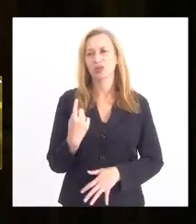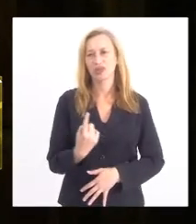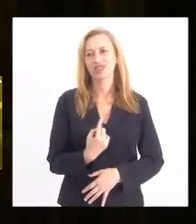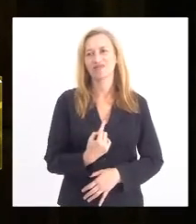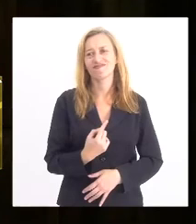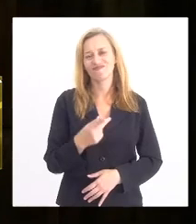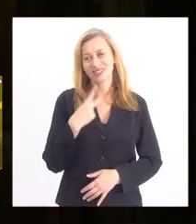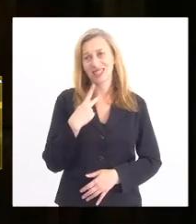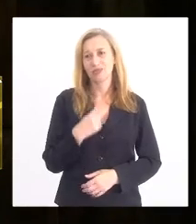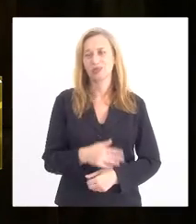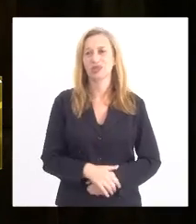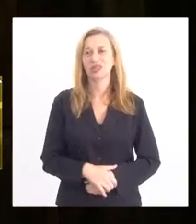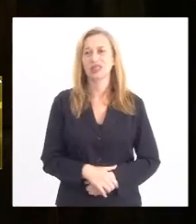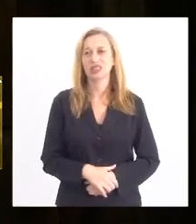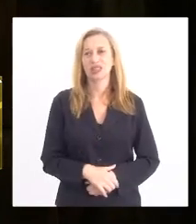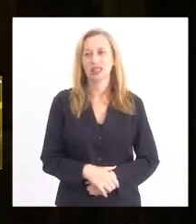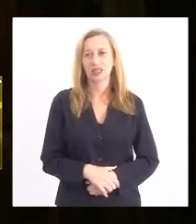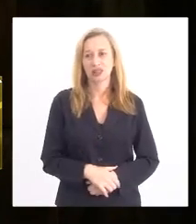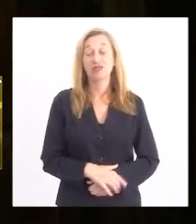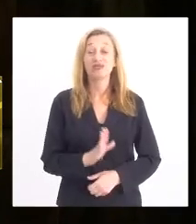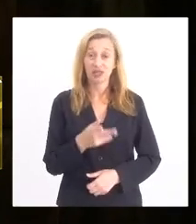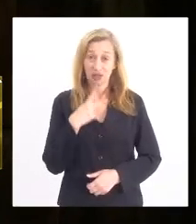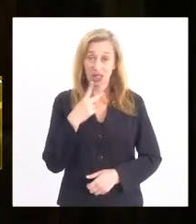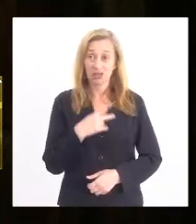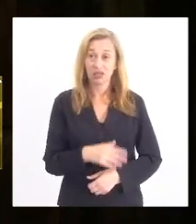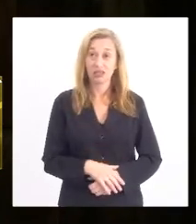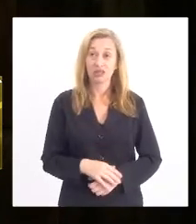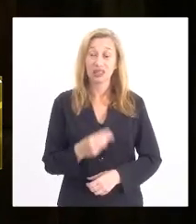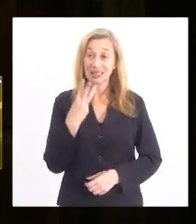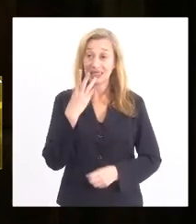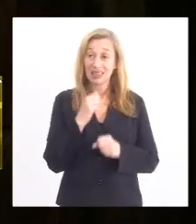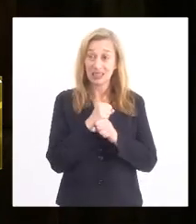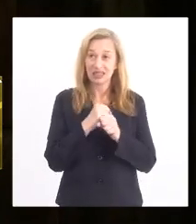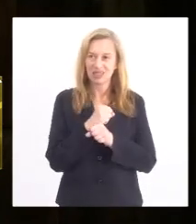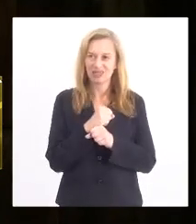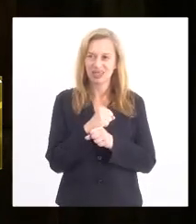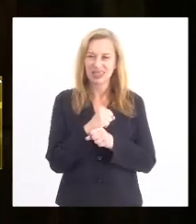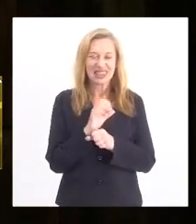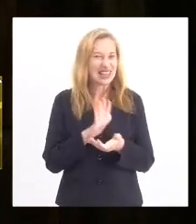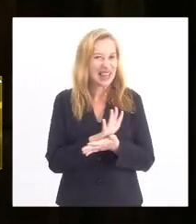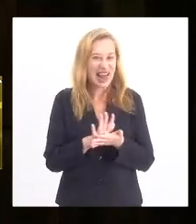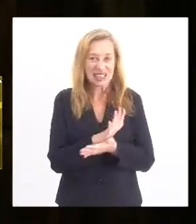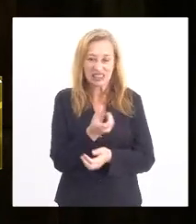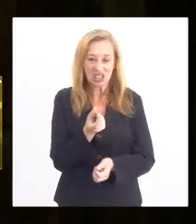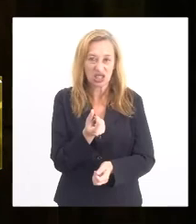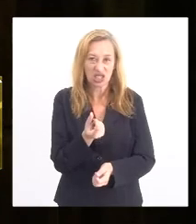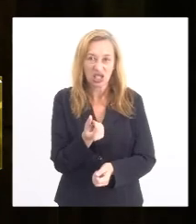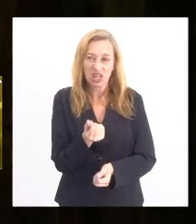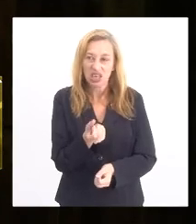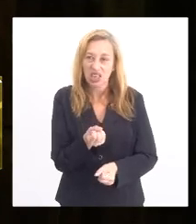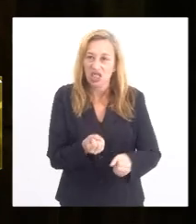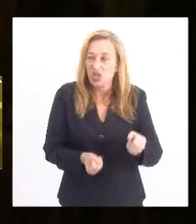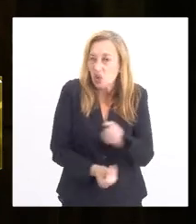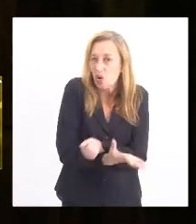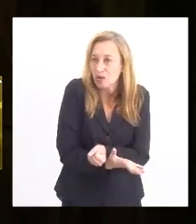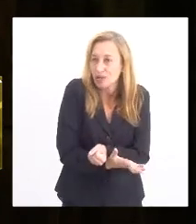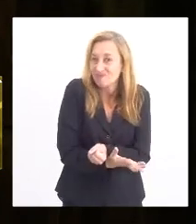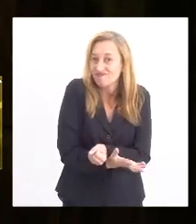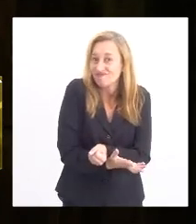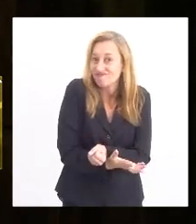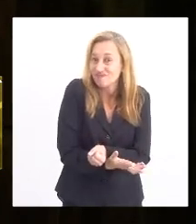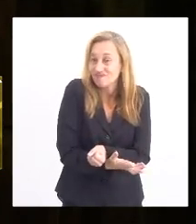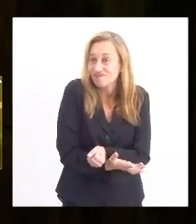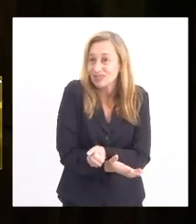fala e eu já falei três anos sem nenhum caso de corrupção três anos foi mandar